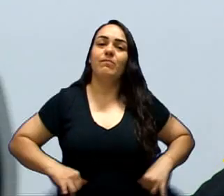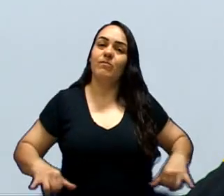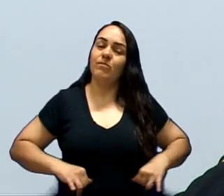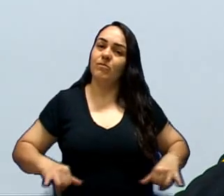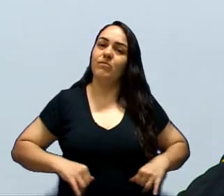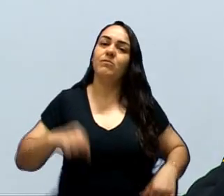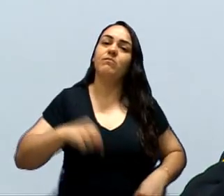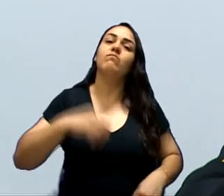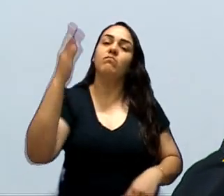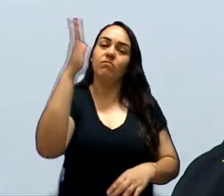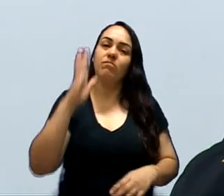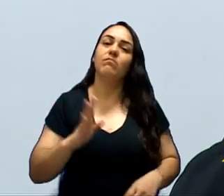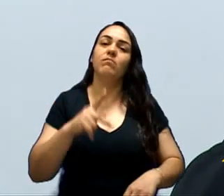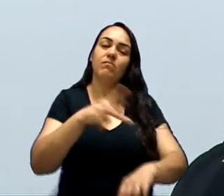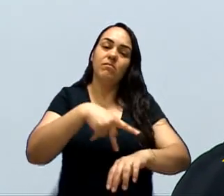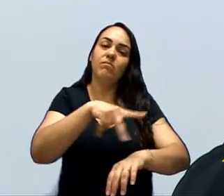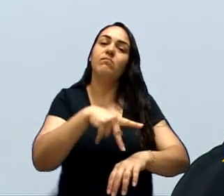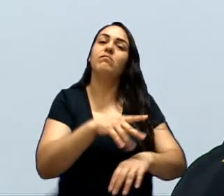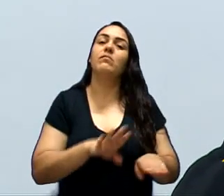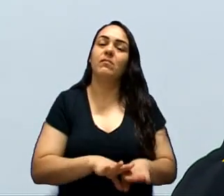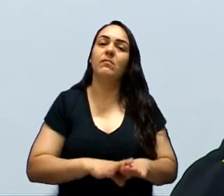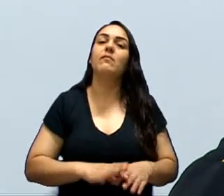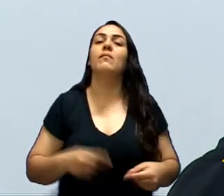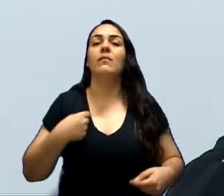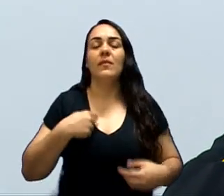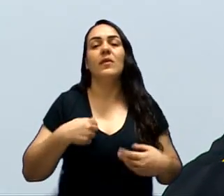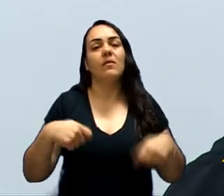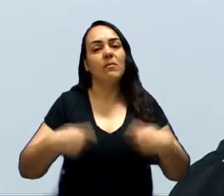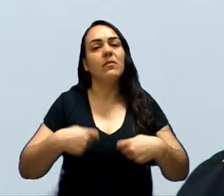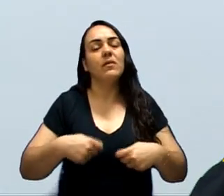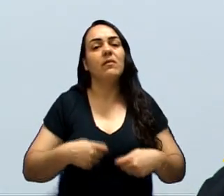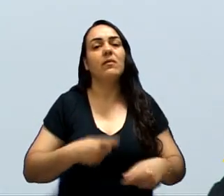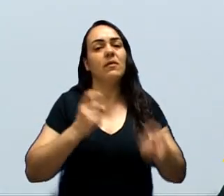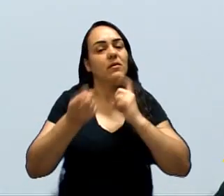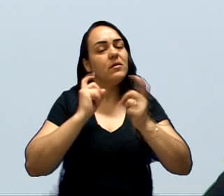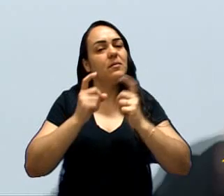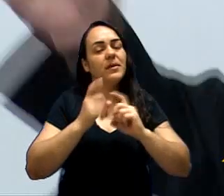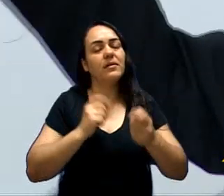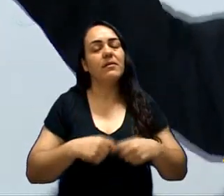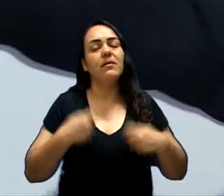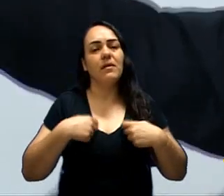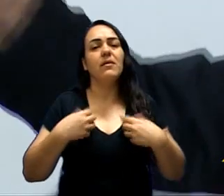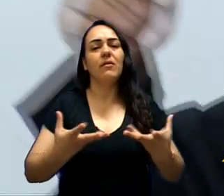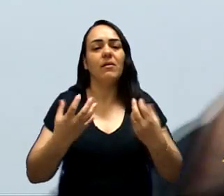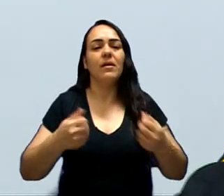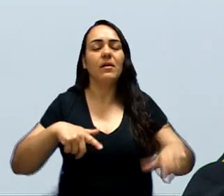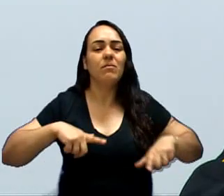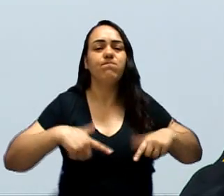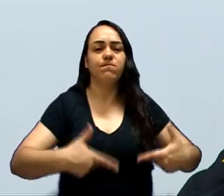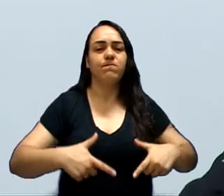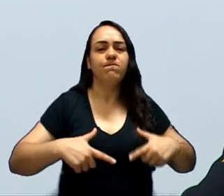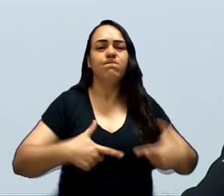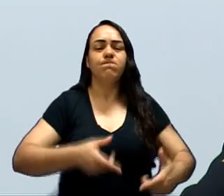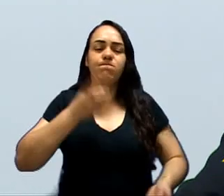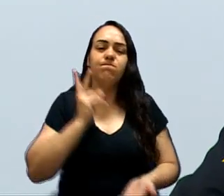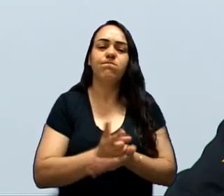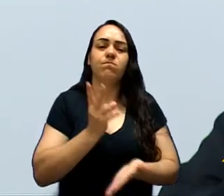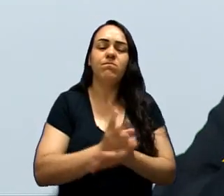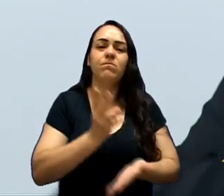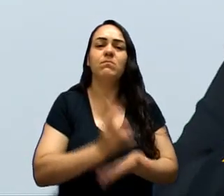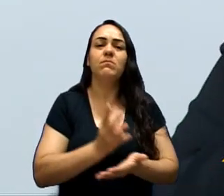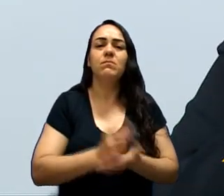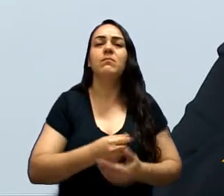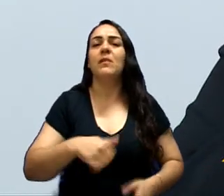digno. Então, é isso. Quero... audiência pública, você, Fernando, você quer ser lutador, ou Vitor, que é... Sua disposição, do Nenê. Então, porque